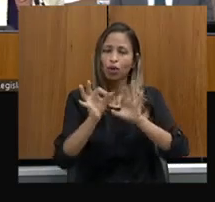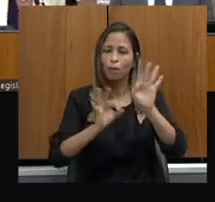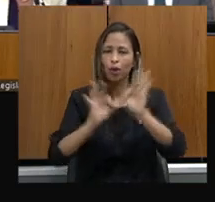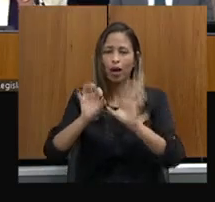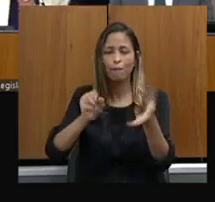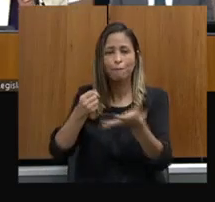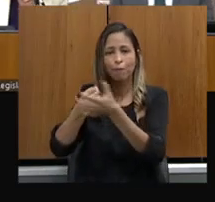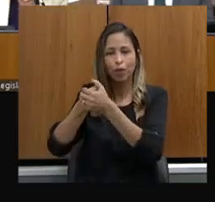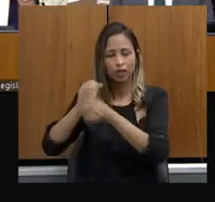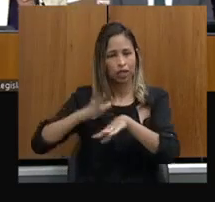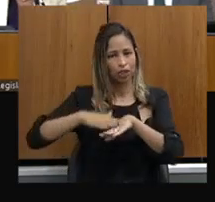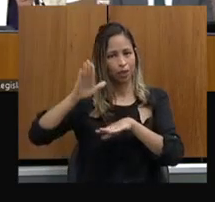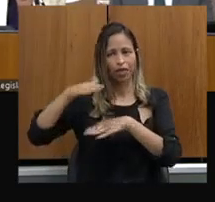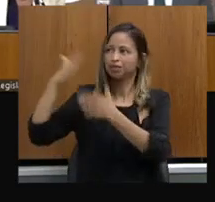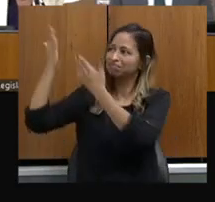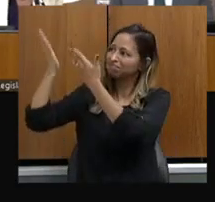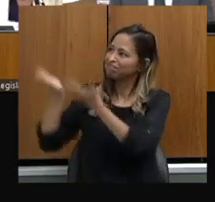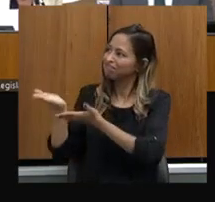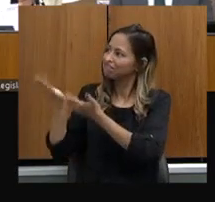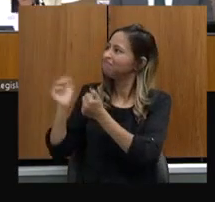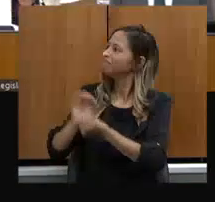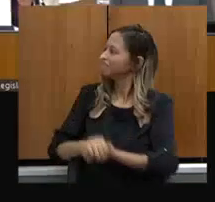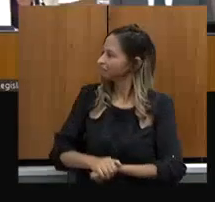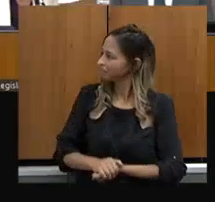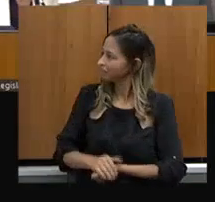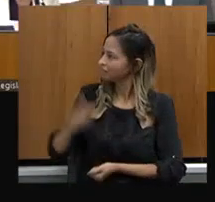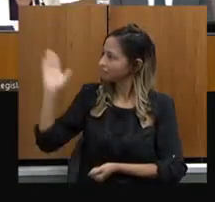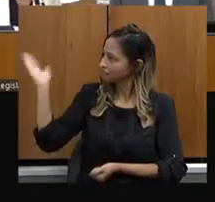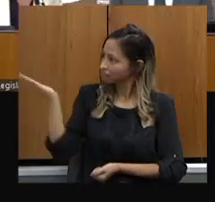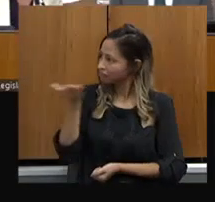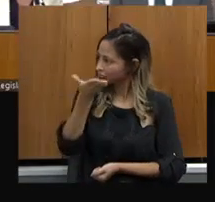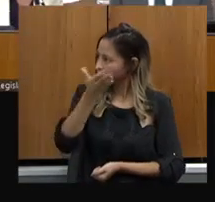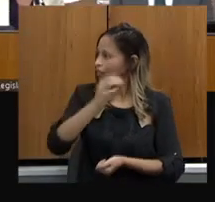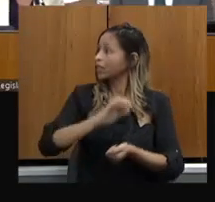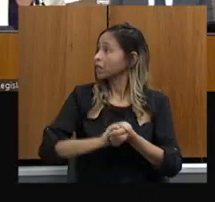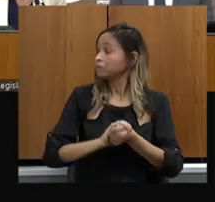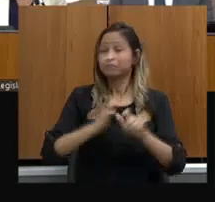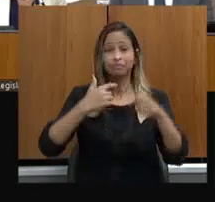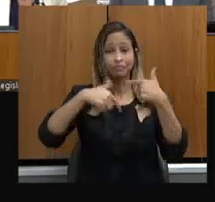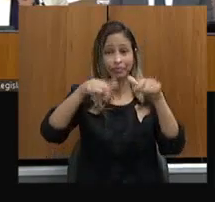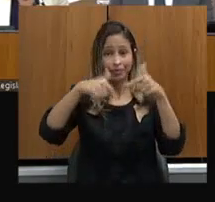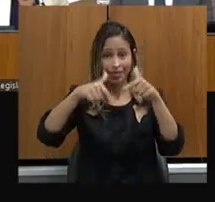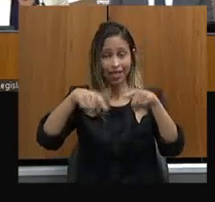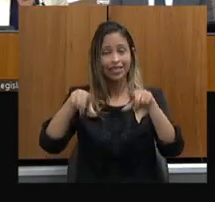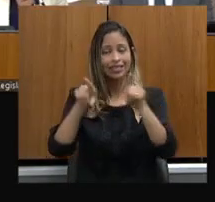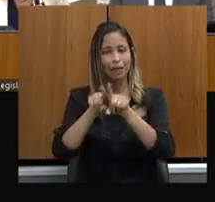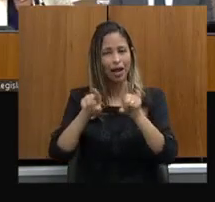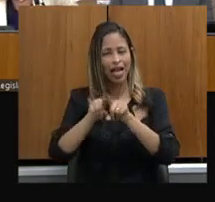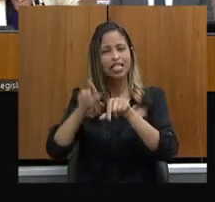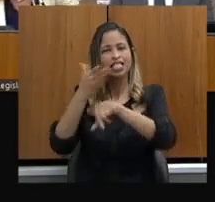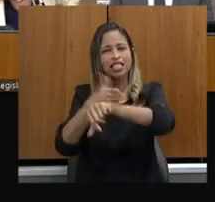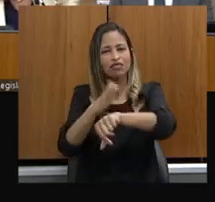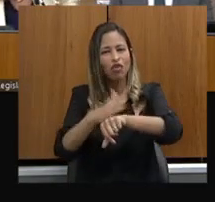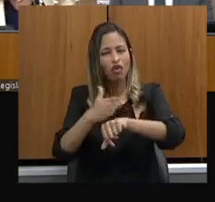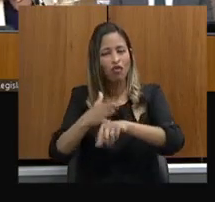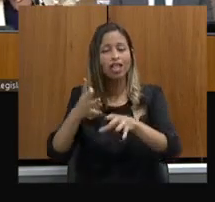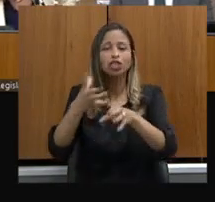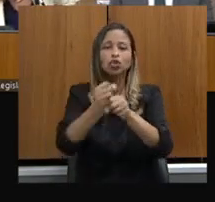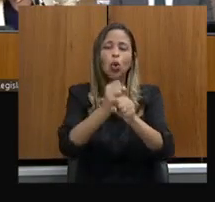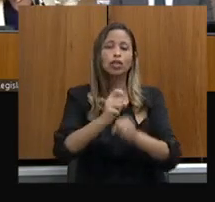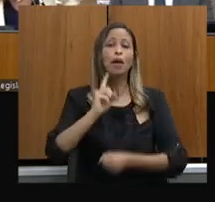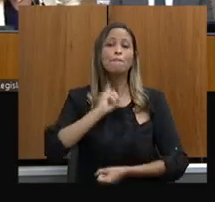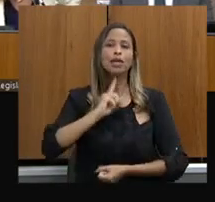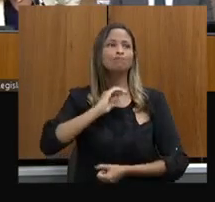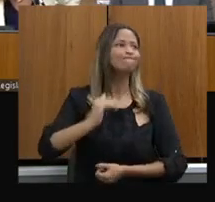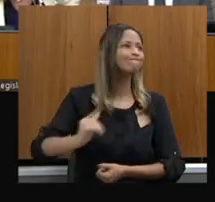protege mais pode passar por favor A Gente Tem trabalhado bastante também as ações e desenvolvimento de compras públicas Minas Gerais